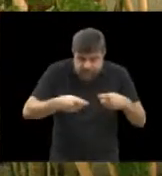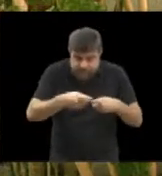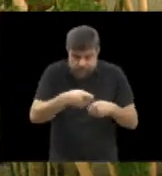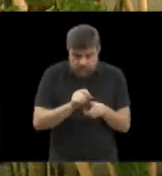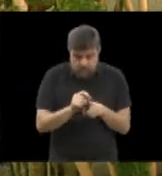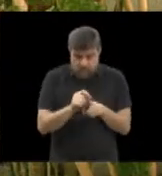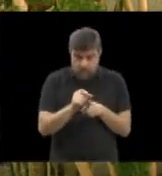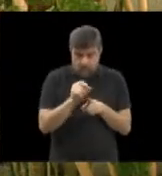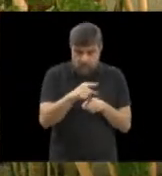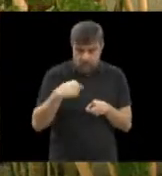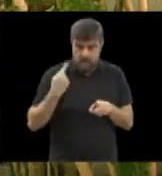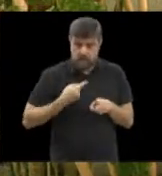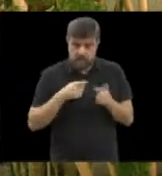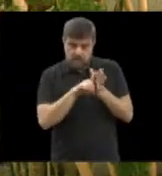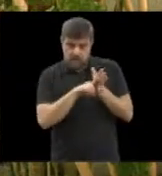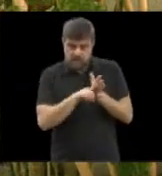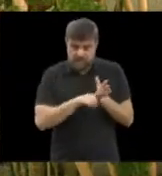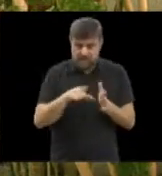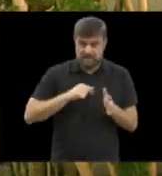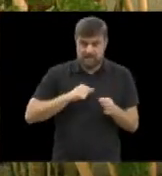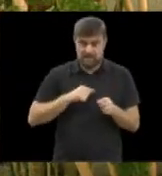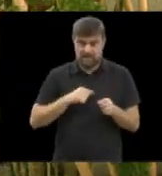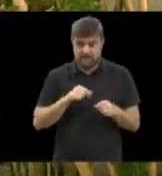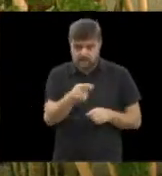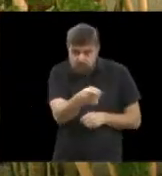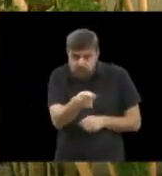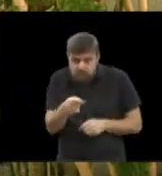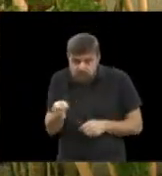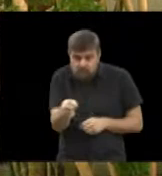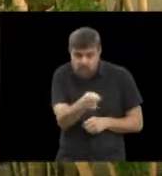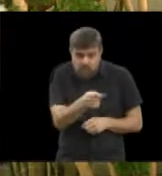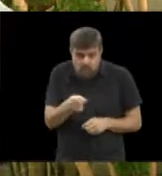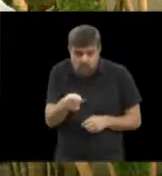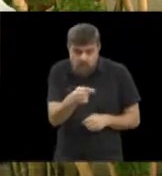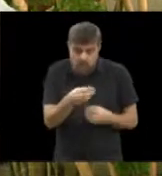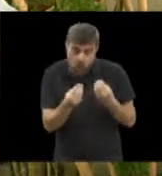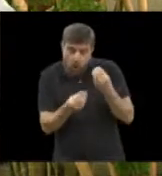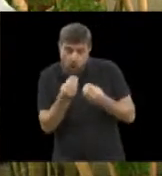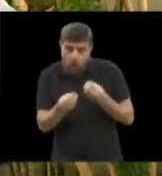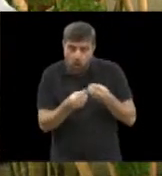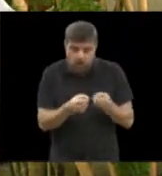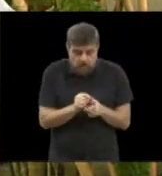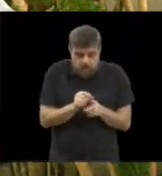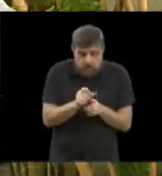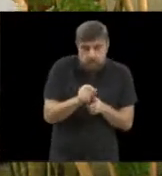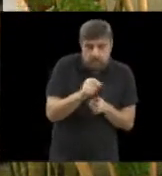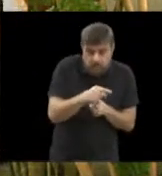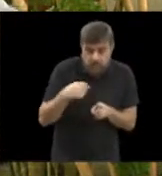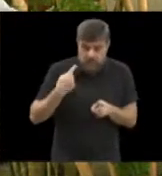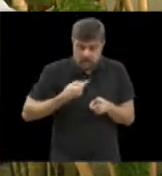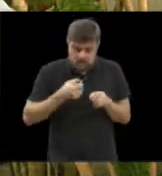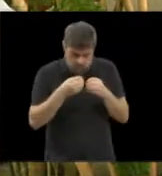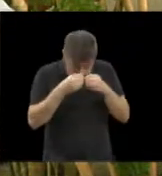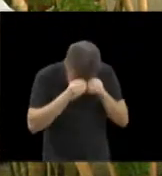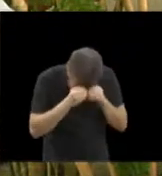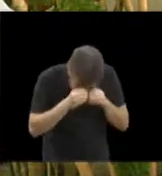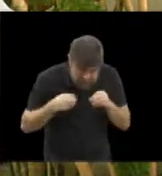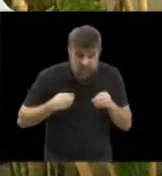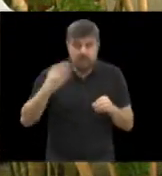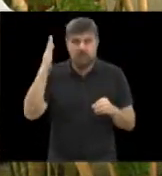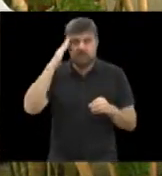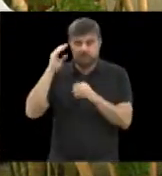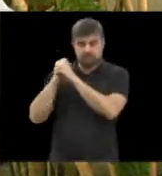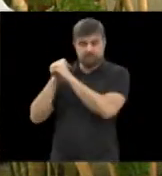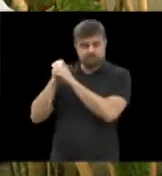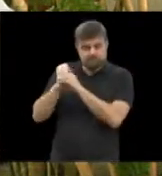volume, concentração, motilidade, morfologia. E você sabe, a gente já sabe de anos e anos, que